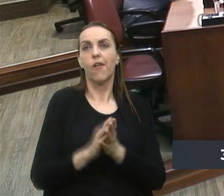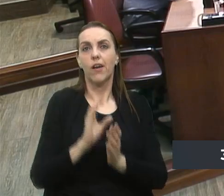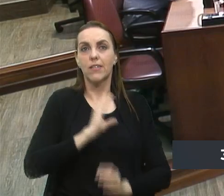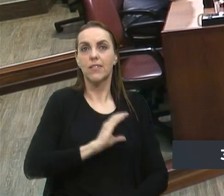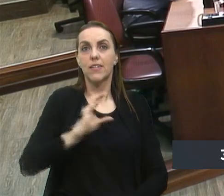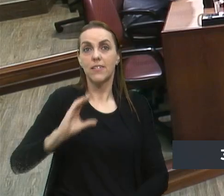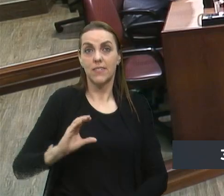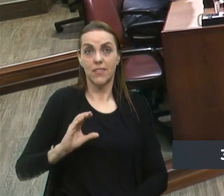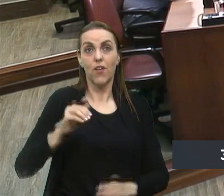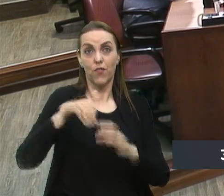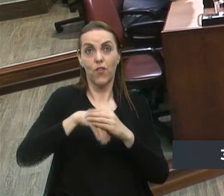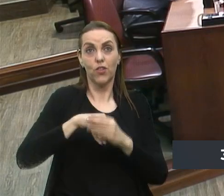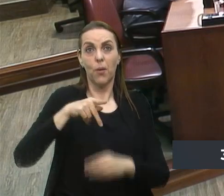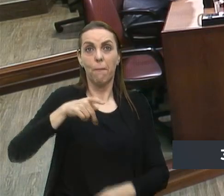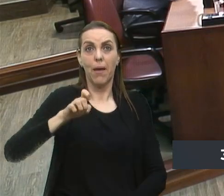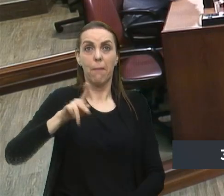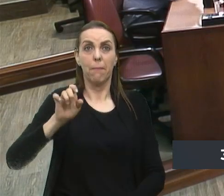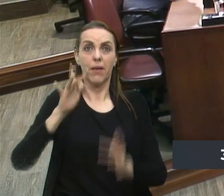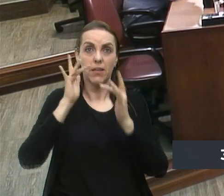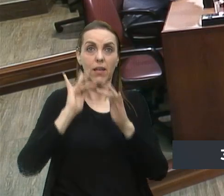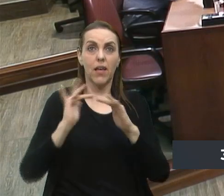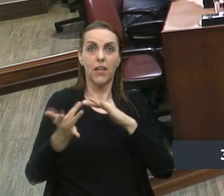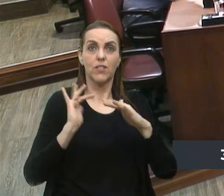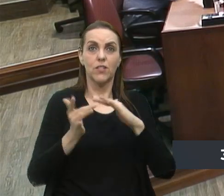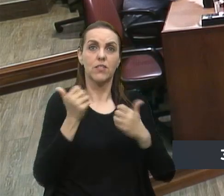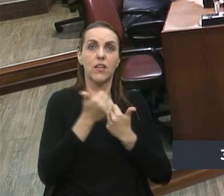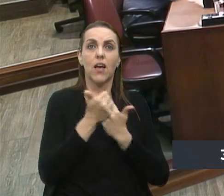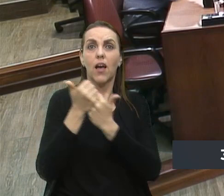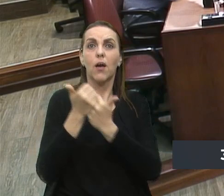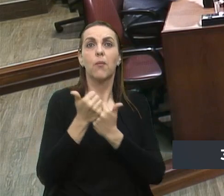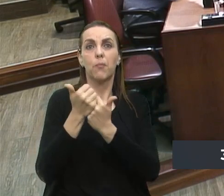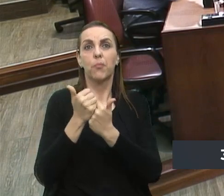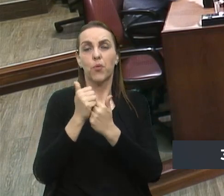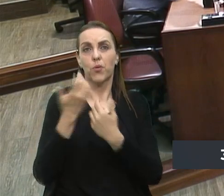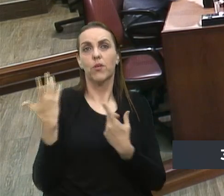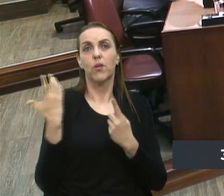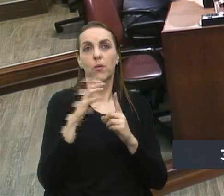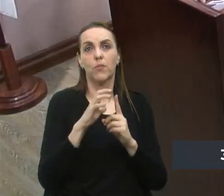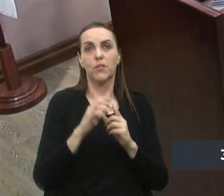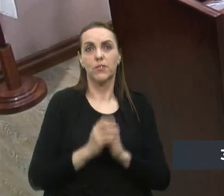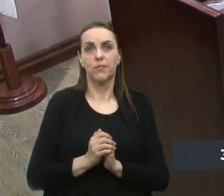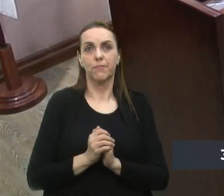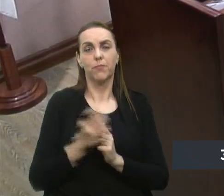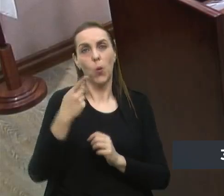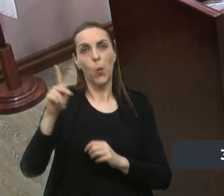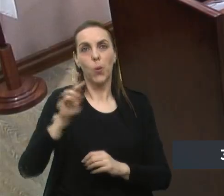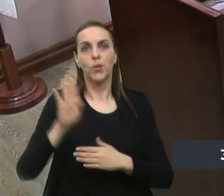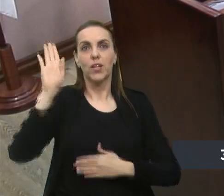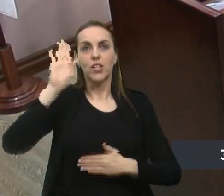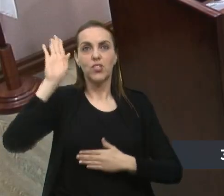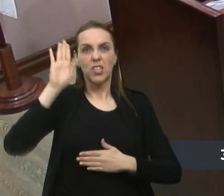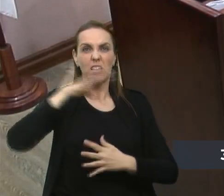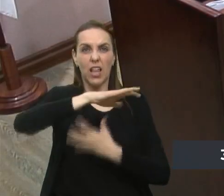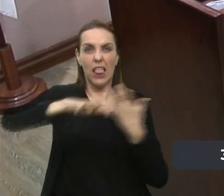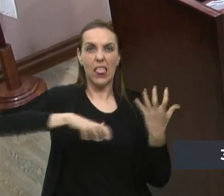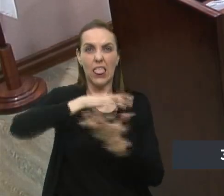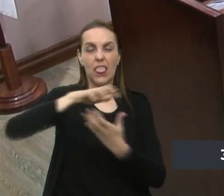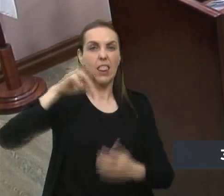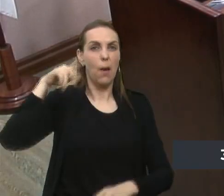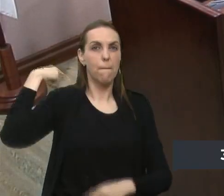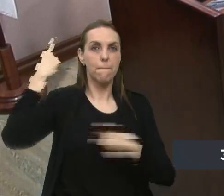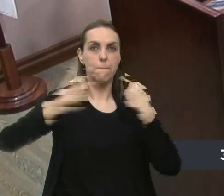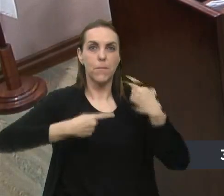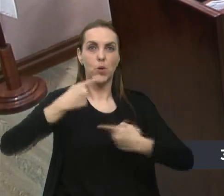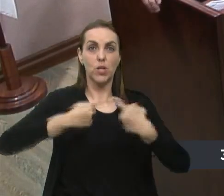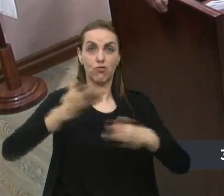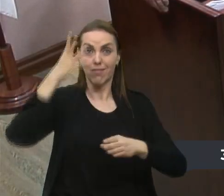votou no Pepe, que está nas suas redes sociais, apoiando a oposição, apoiando outro candidato. Então, a chorna da política, a vergonha da política está bem aqui